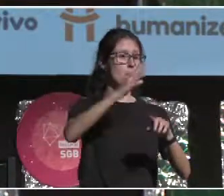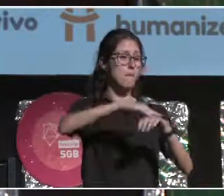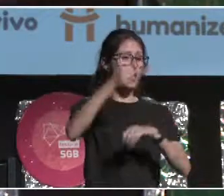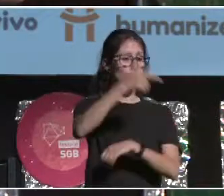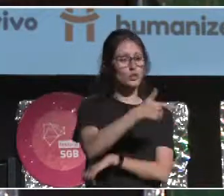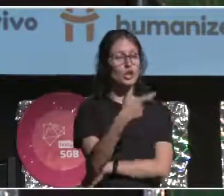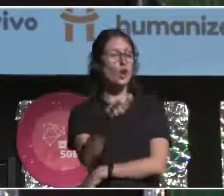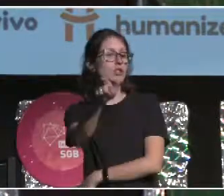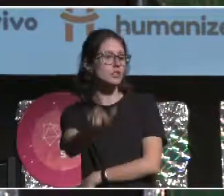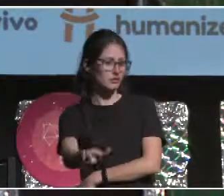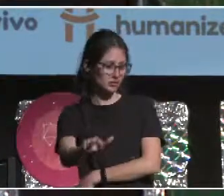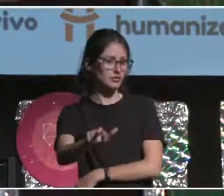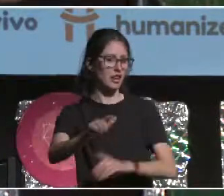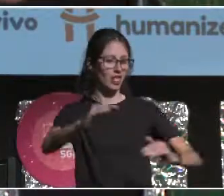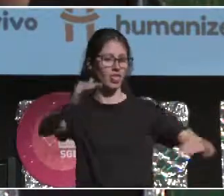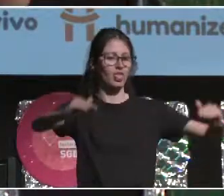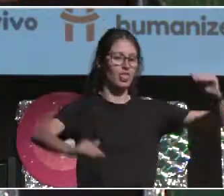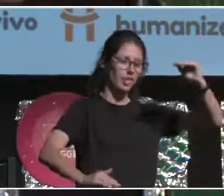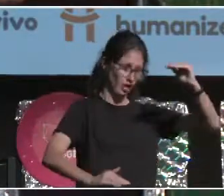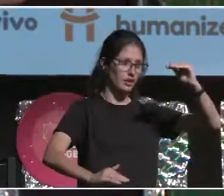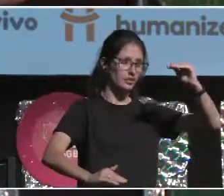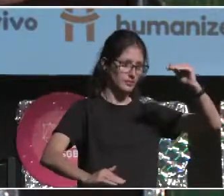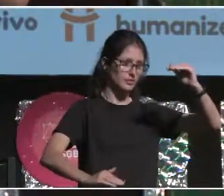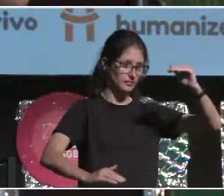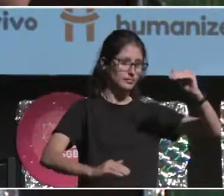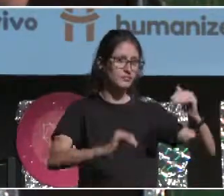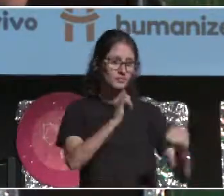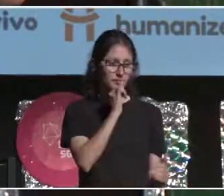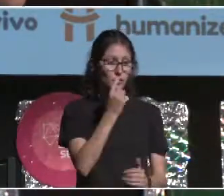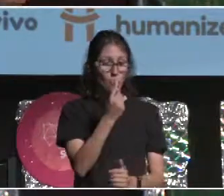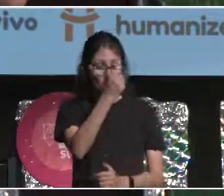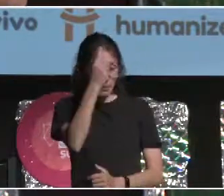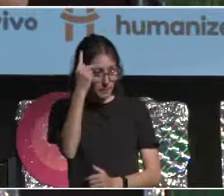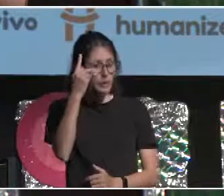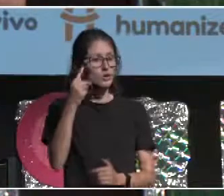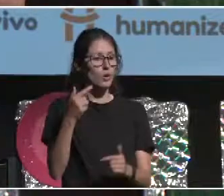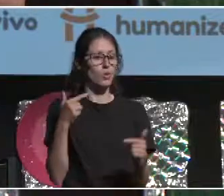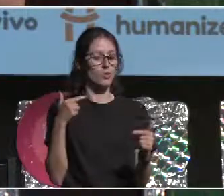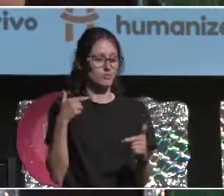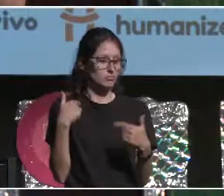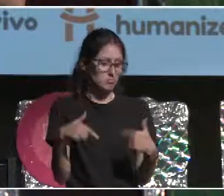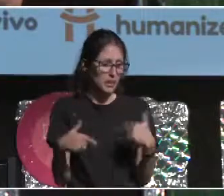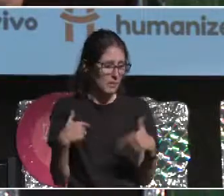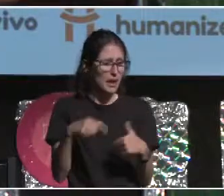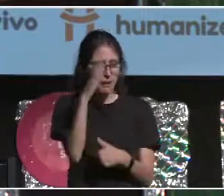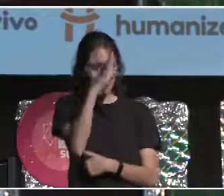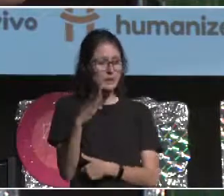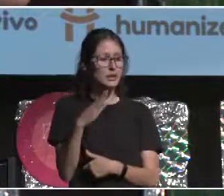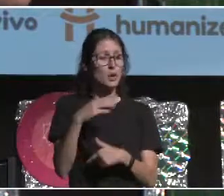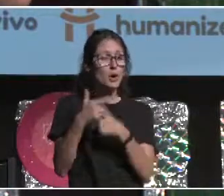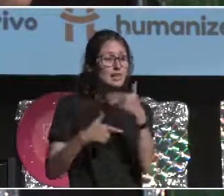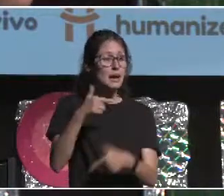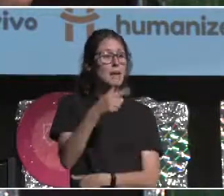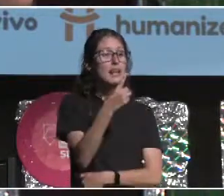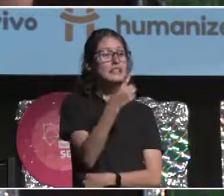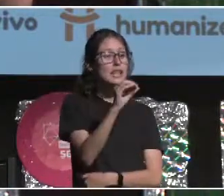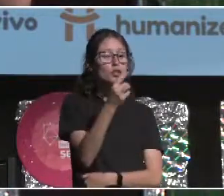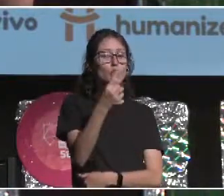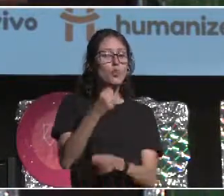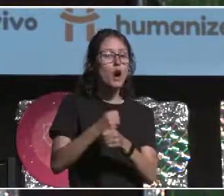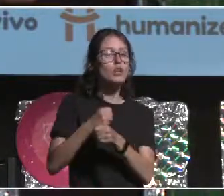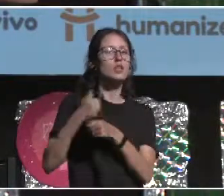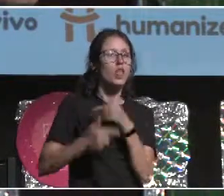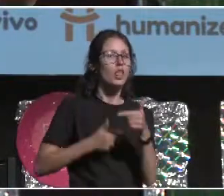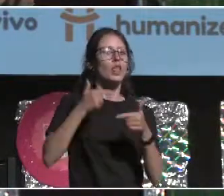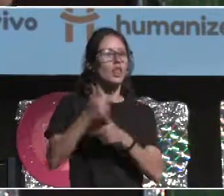significa que o que esse CEO ganha num mês, um brasileiro médio leva 101 anos para ganhar. Então, se a gente acredita que as empresas